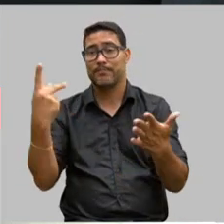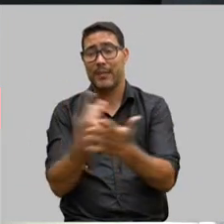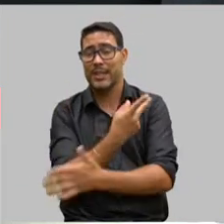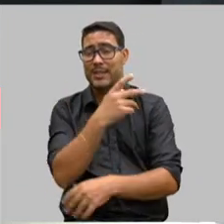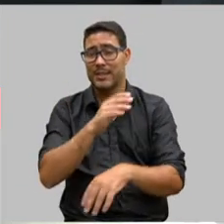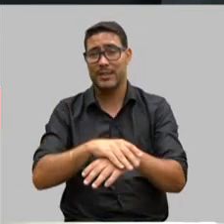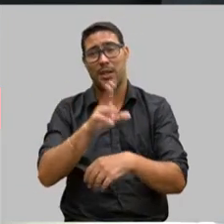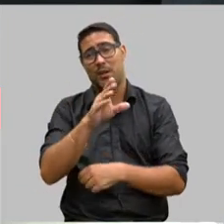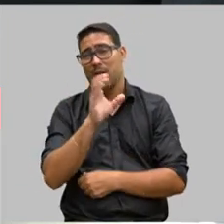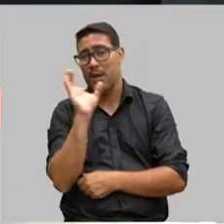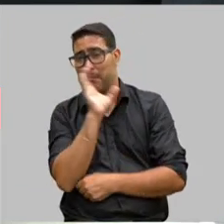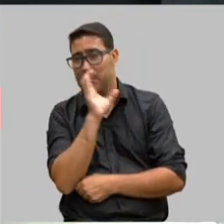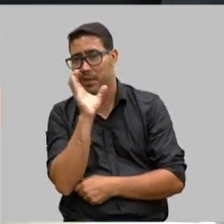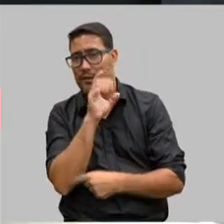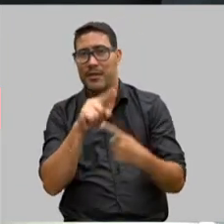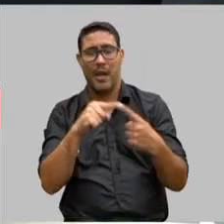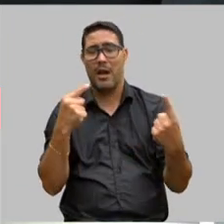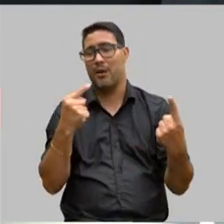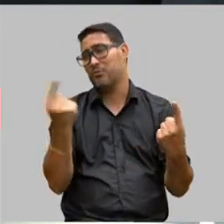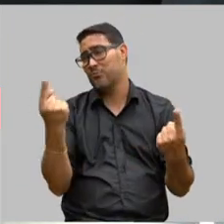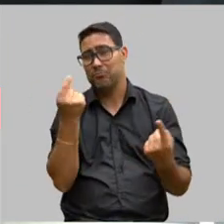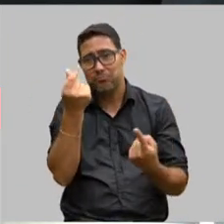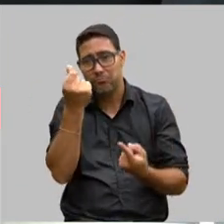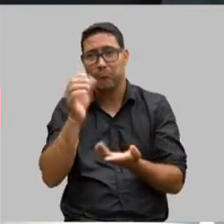ao crédito, a outras situações.